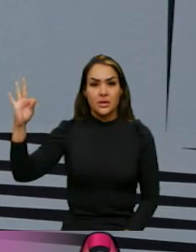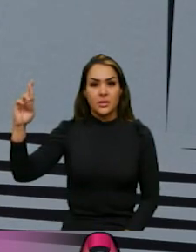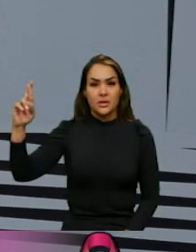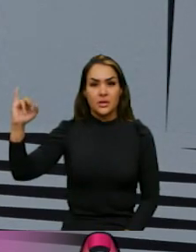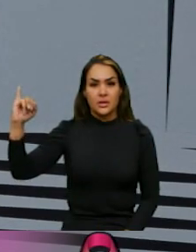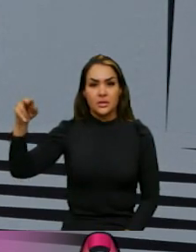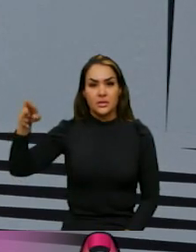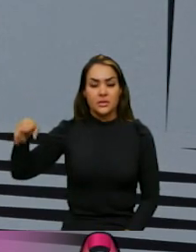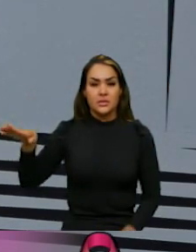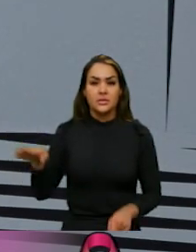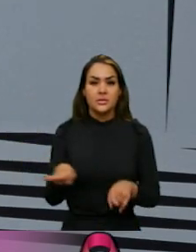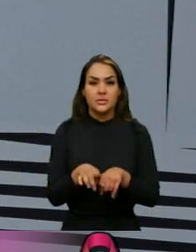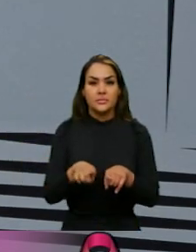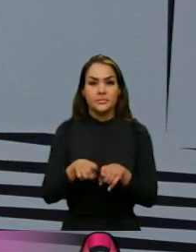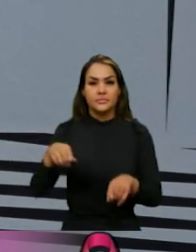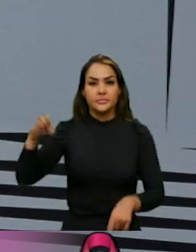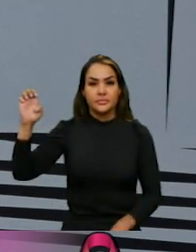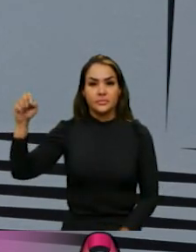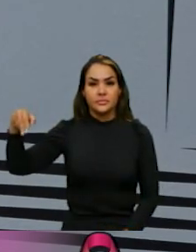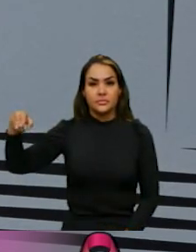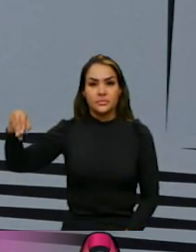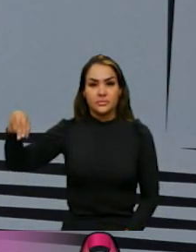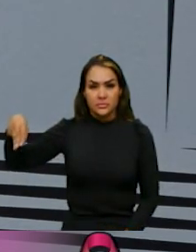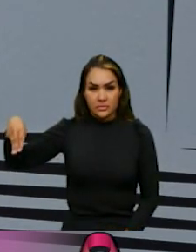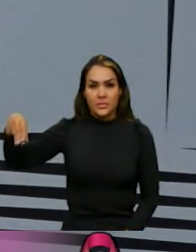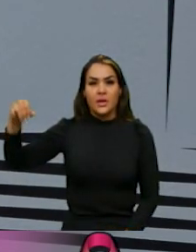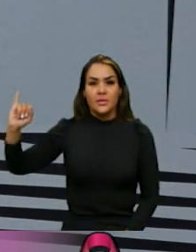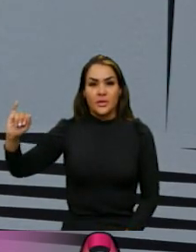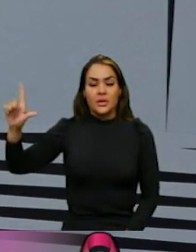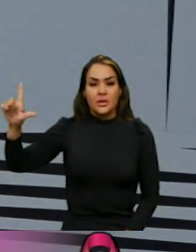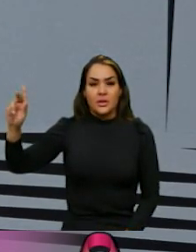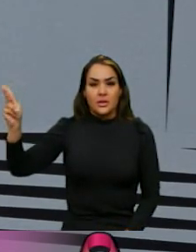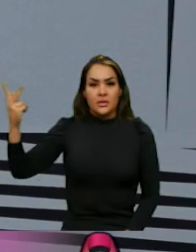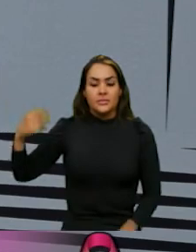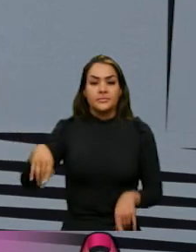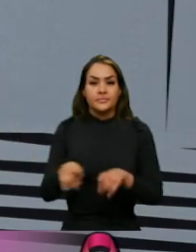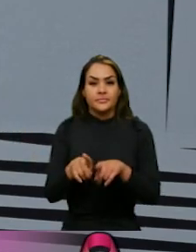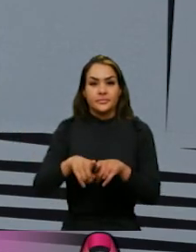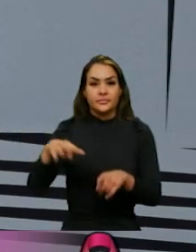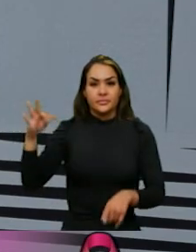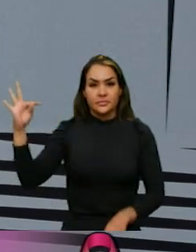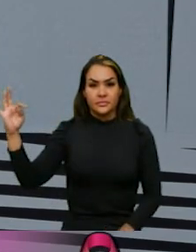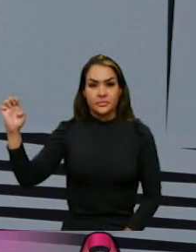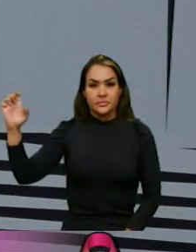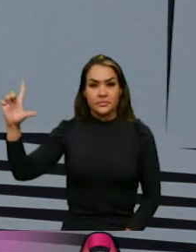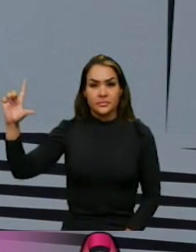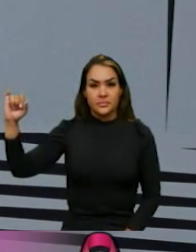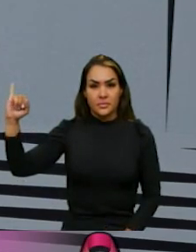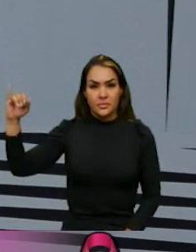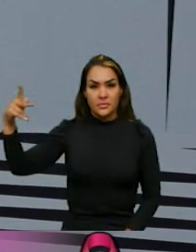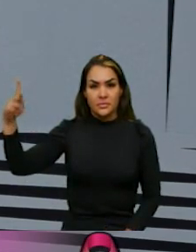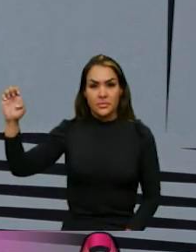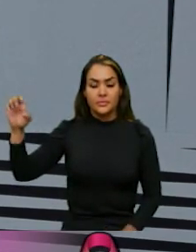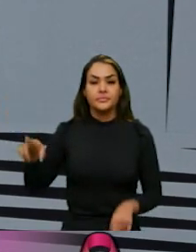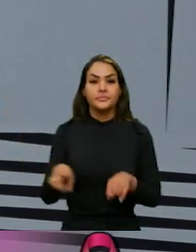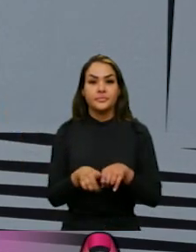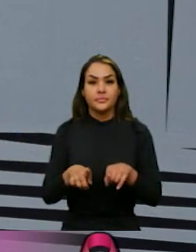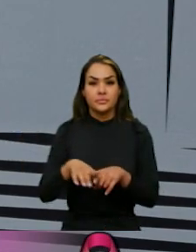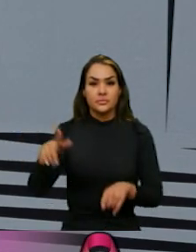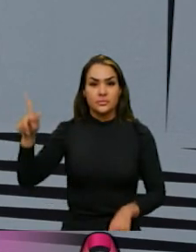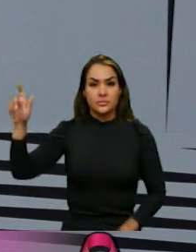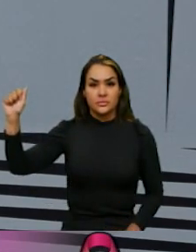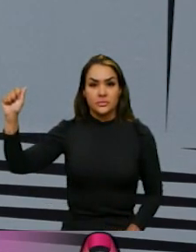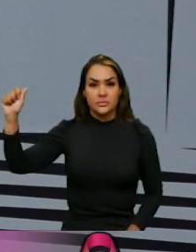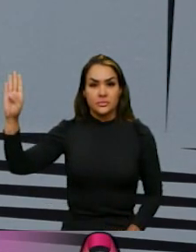Emily Fernanda da Silva Carvalho, terceiro lugar, Felipe das Neves Alves de Arruda, primeiro lugar, Gabriela Silva Nascimento